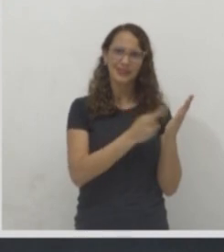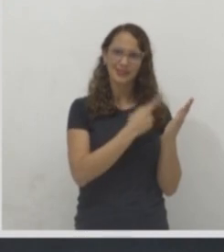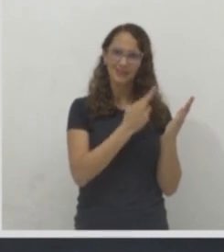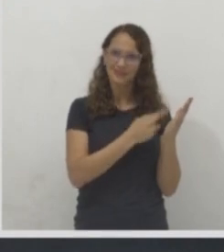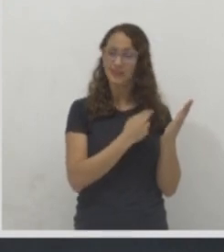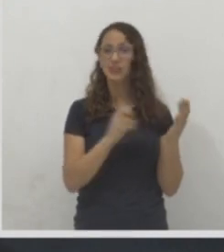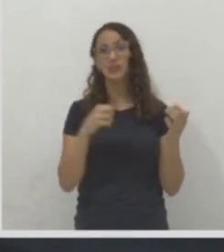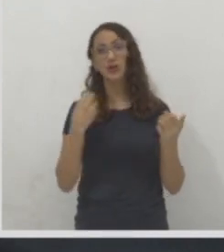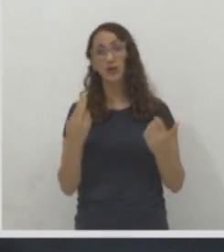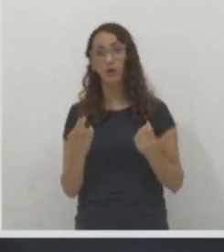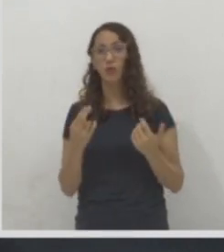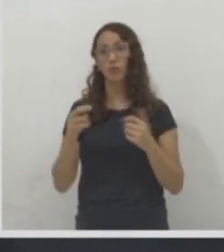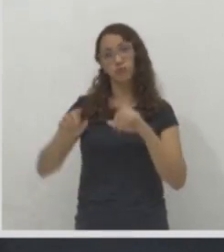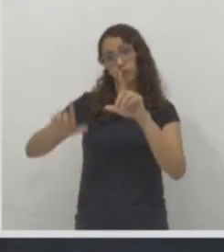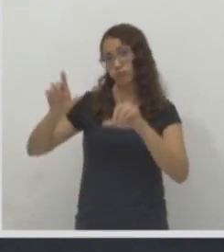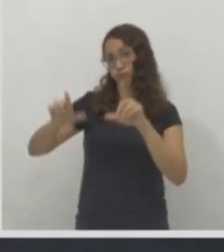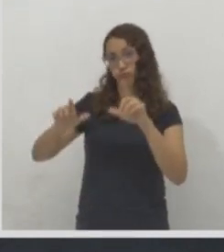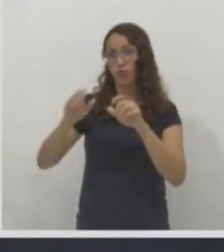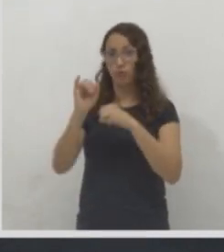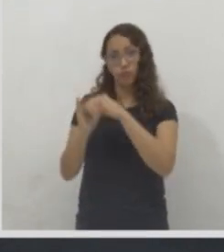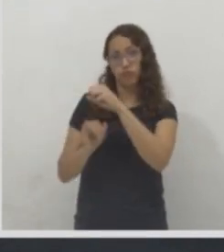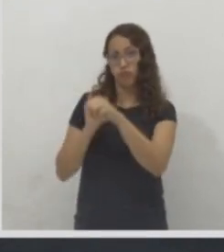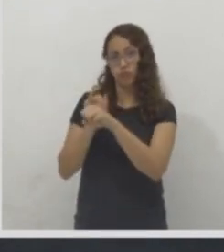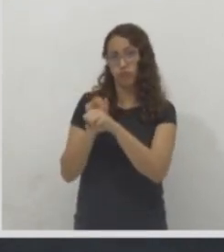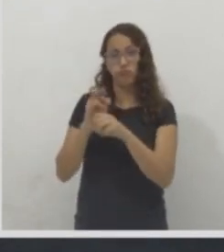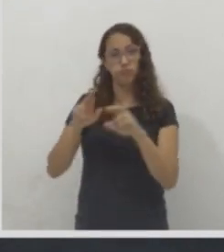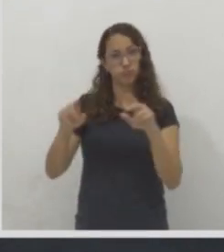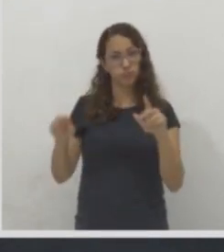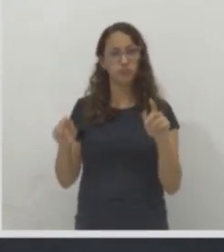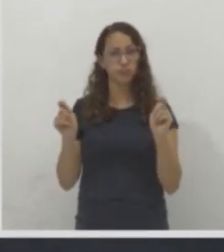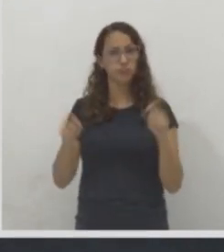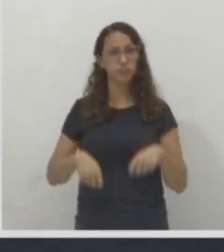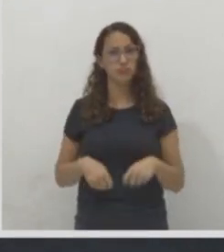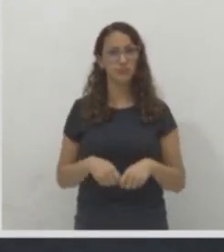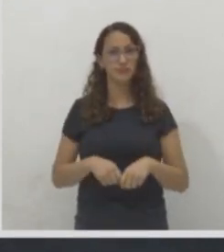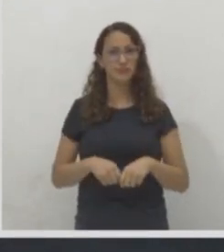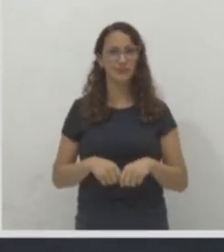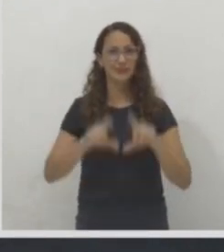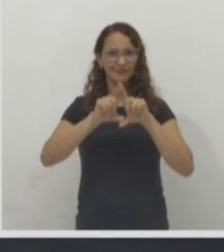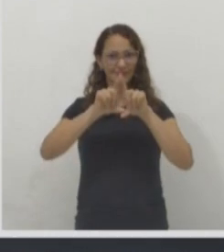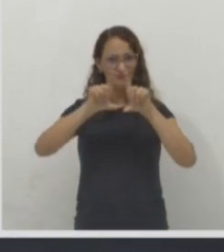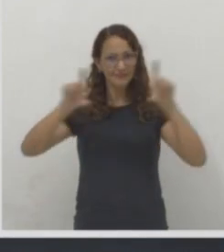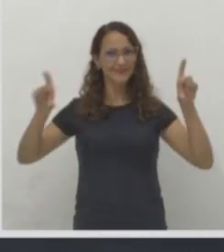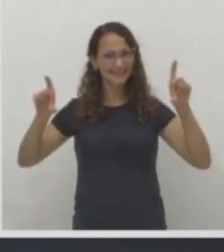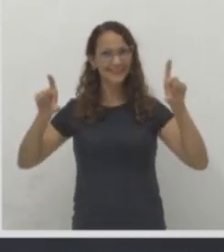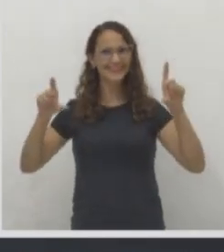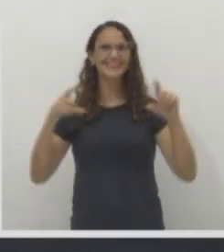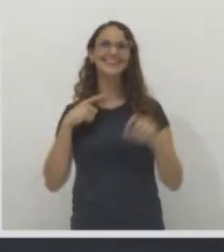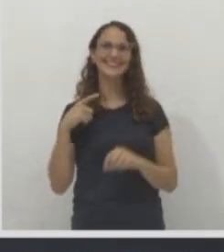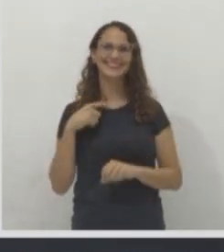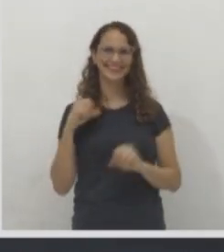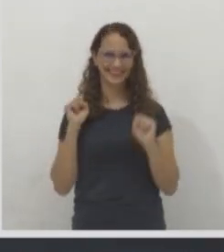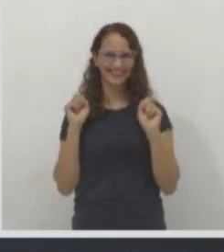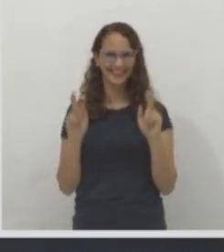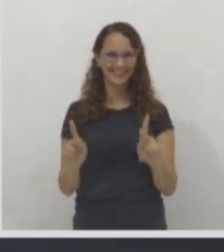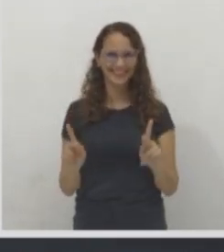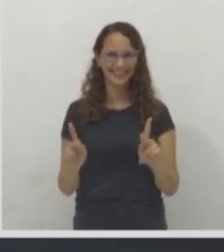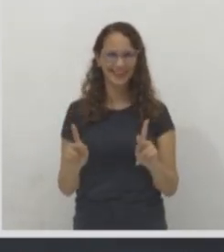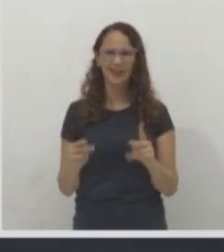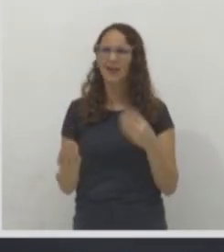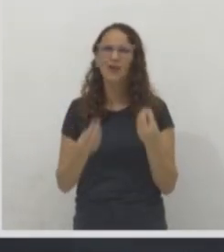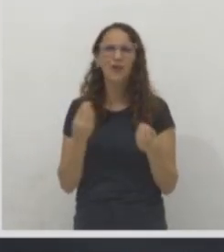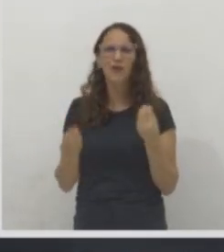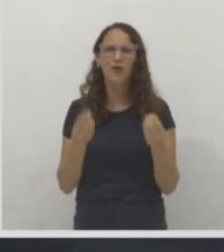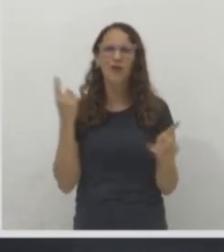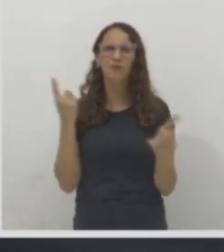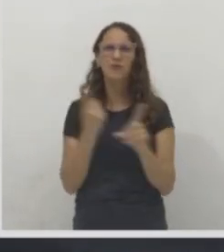editorial, normalmente apresenta uma manchete, certo? Como é que ela aparece? Ela